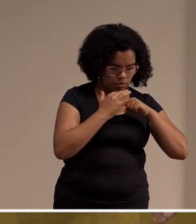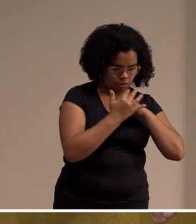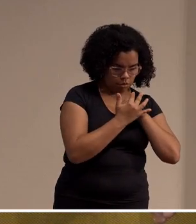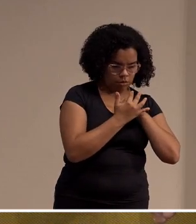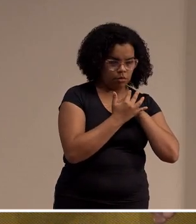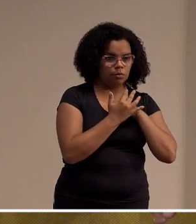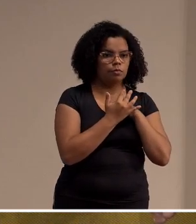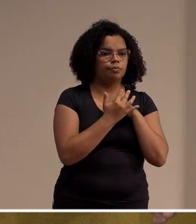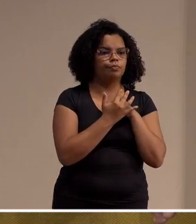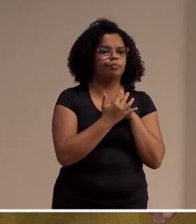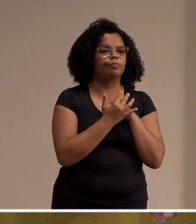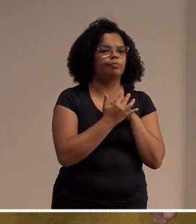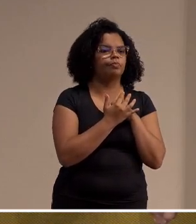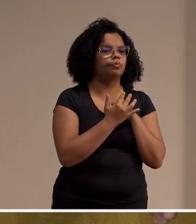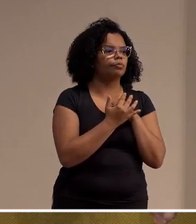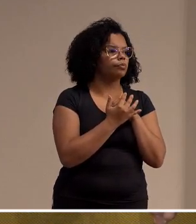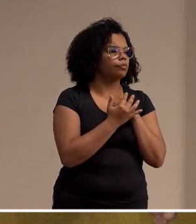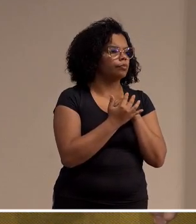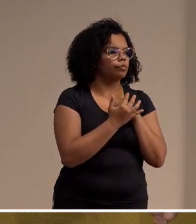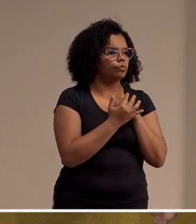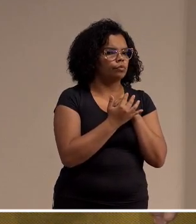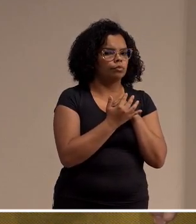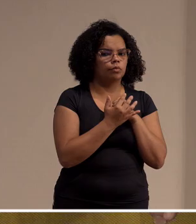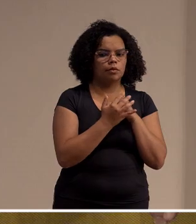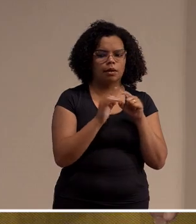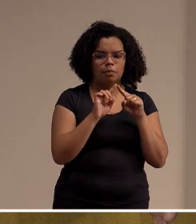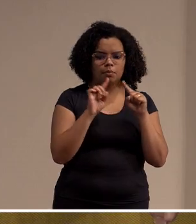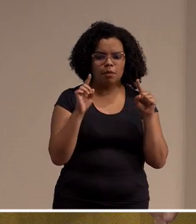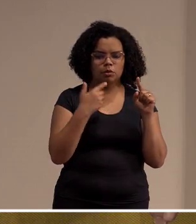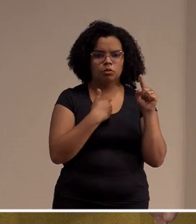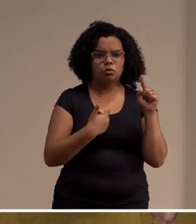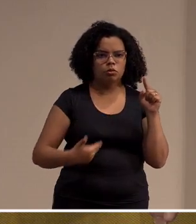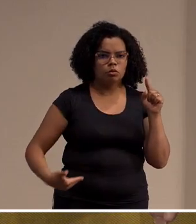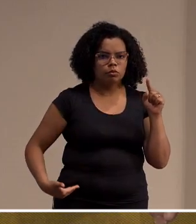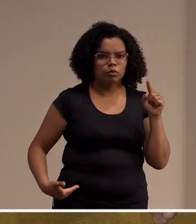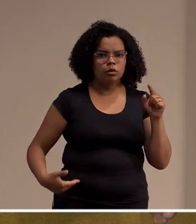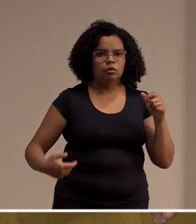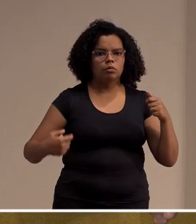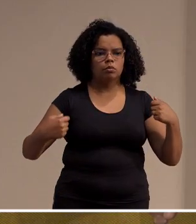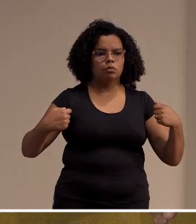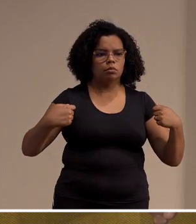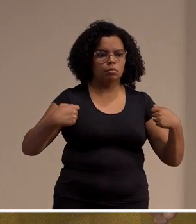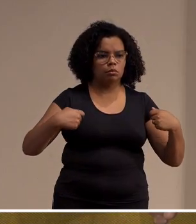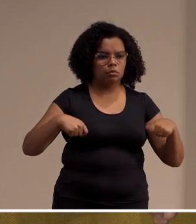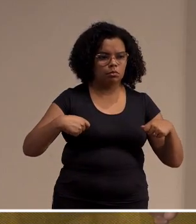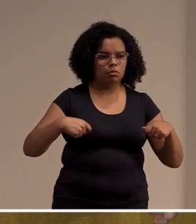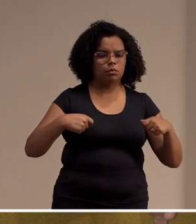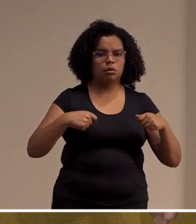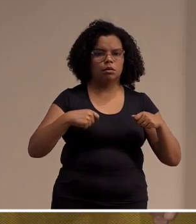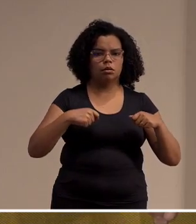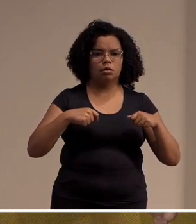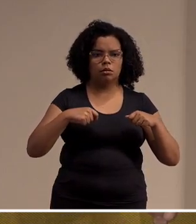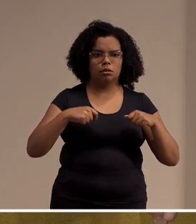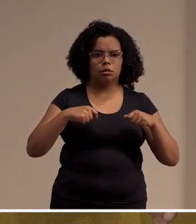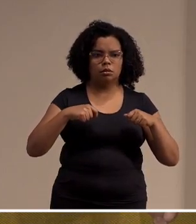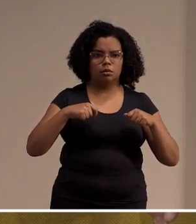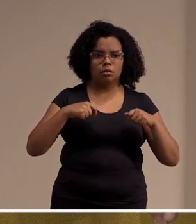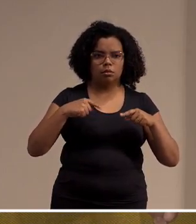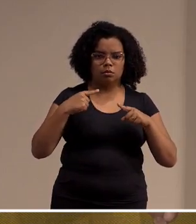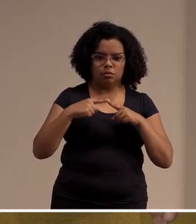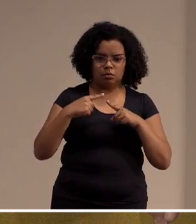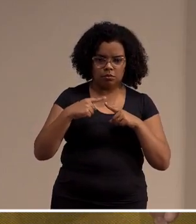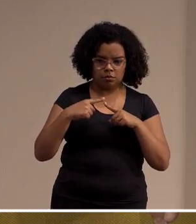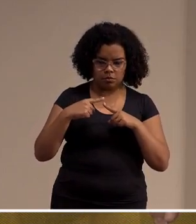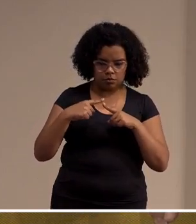Covid. Mas o governo quer ocultar os casos de dengue, porque na mídia